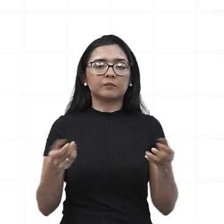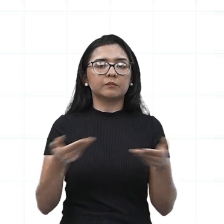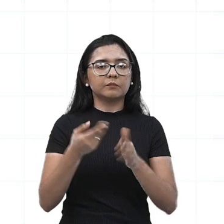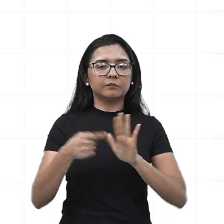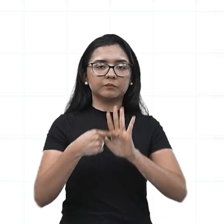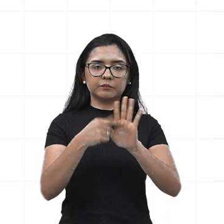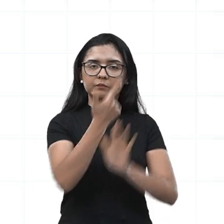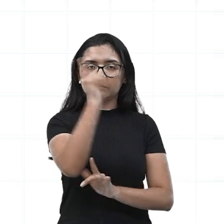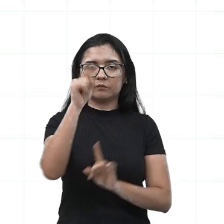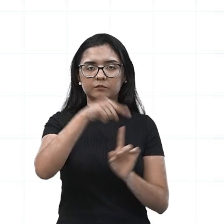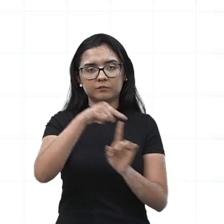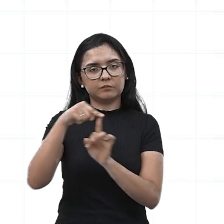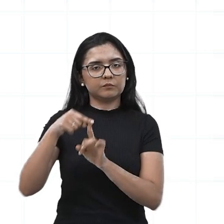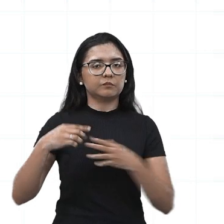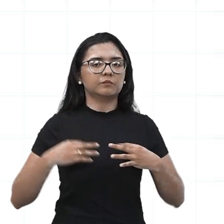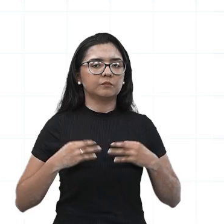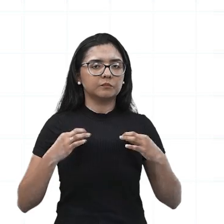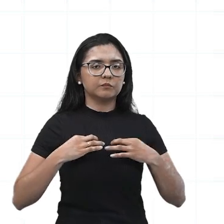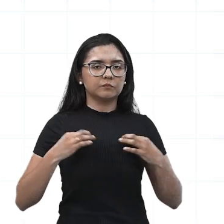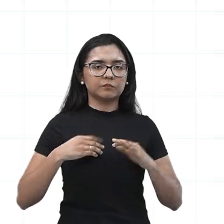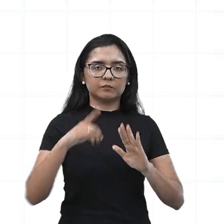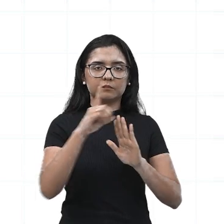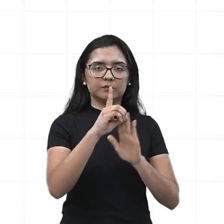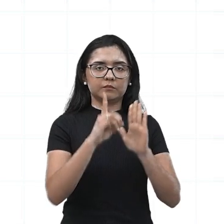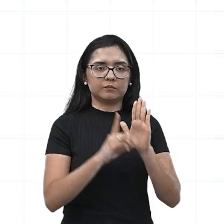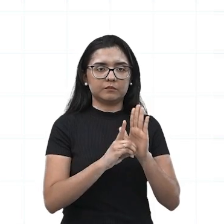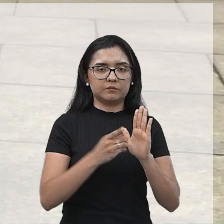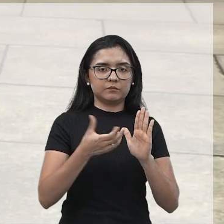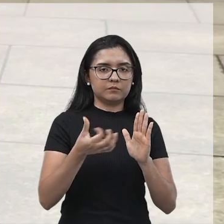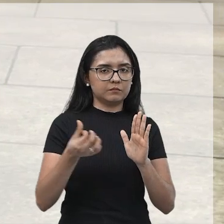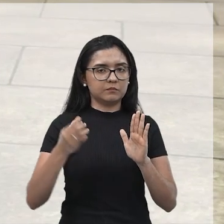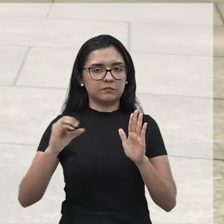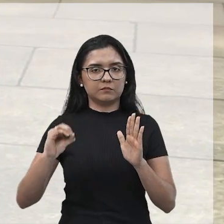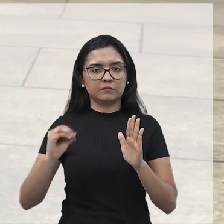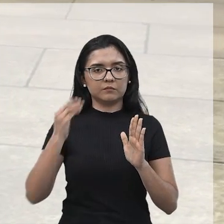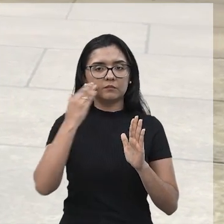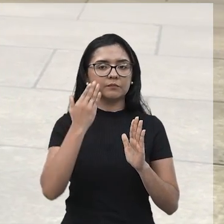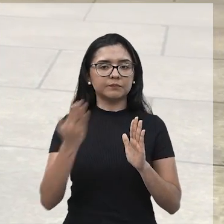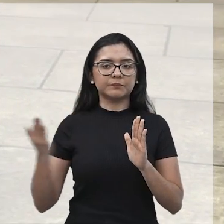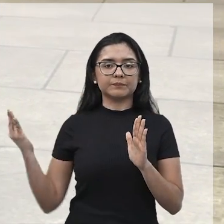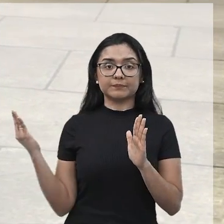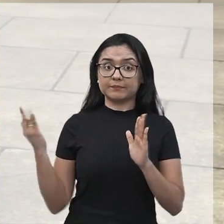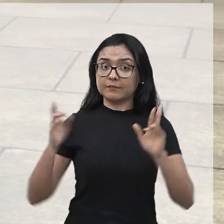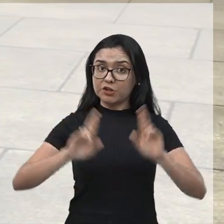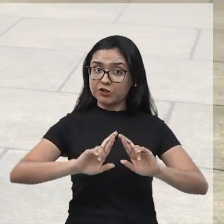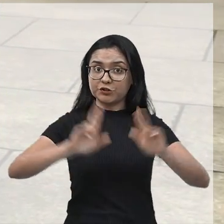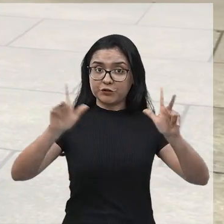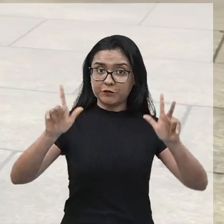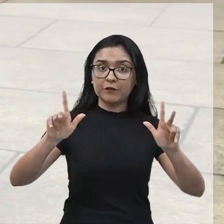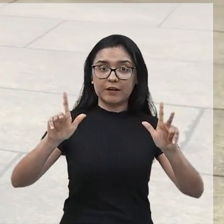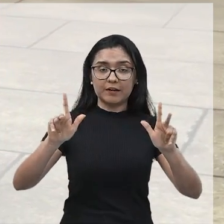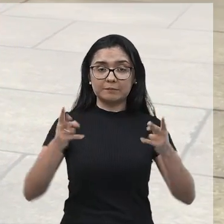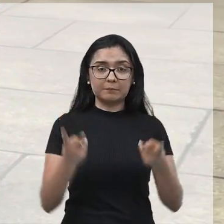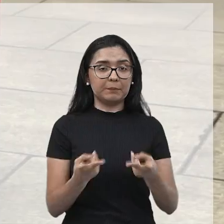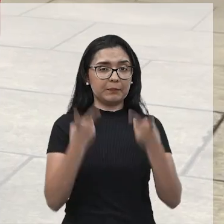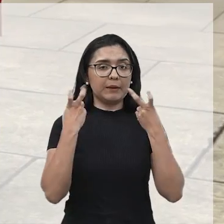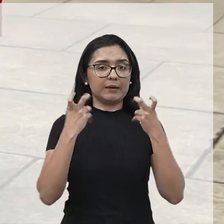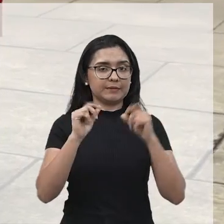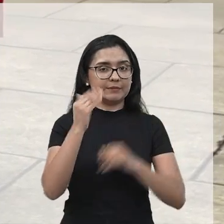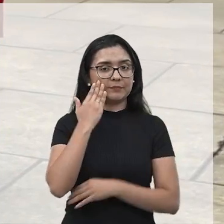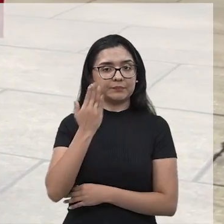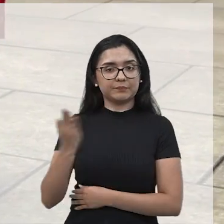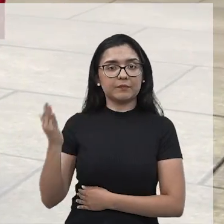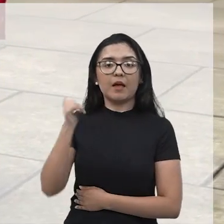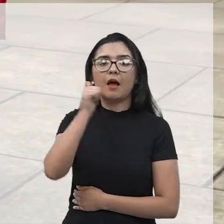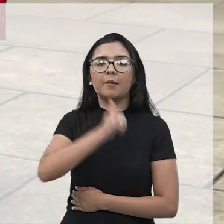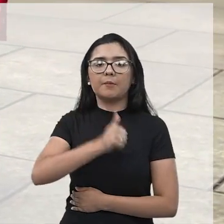outro traje, lá na década de 60. Olha só como é diferente o traje deles. Olha aí a